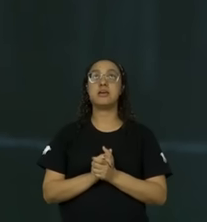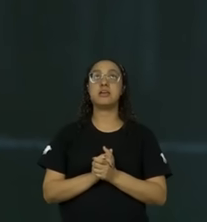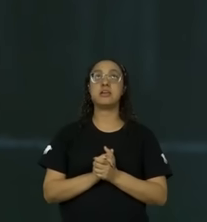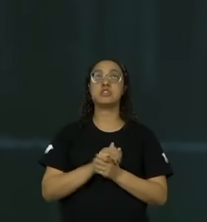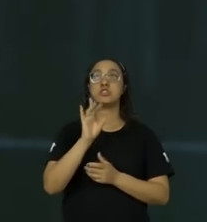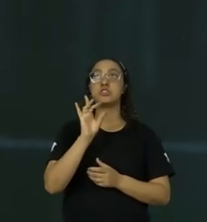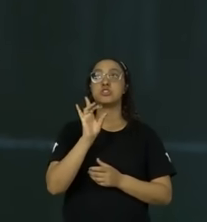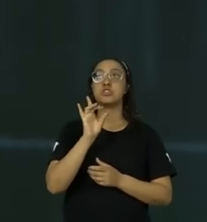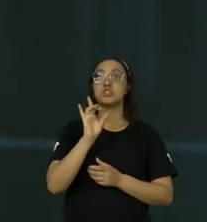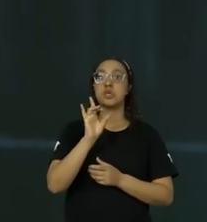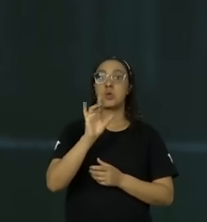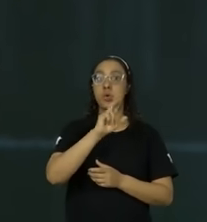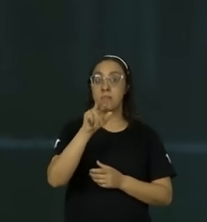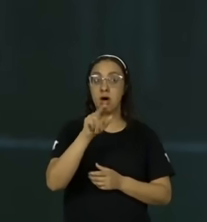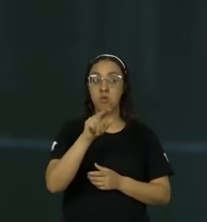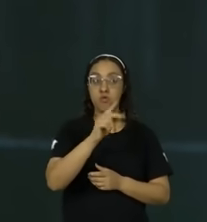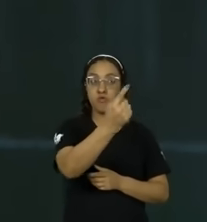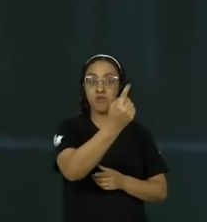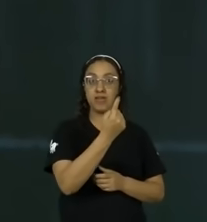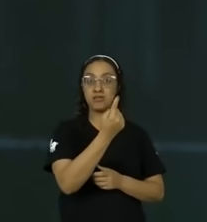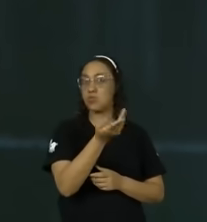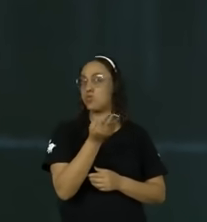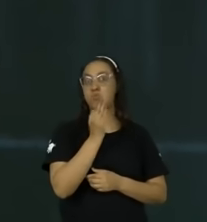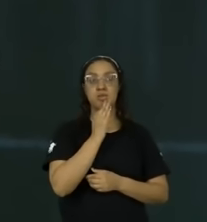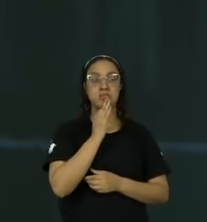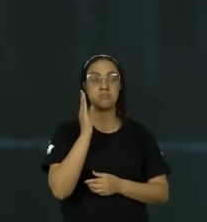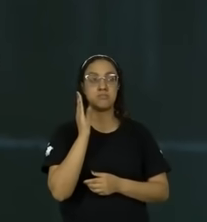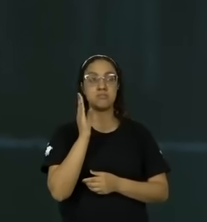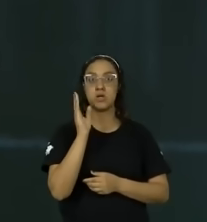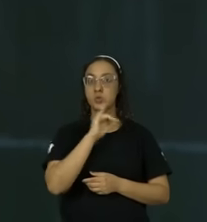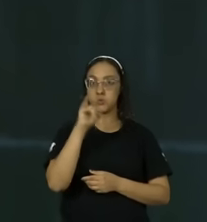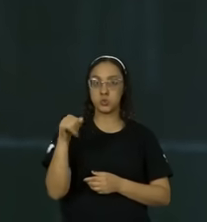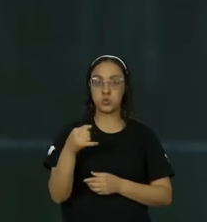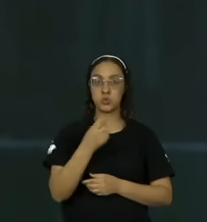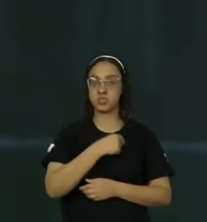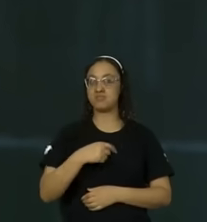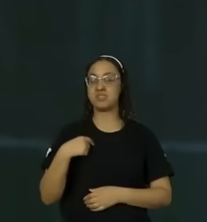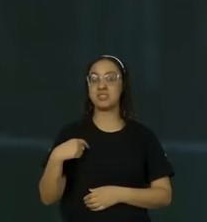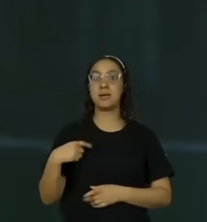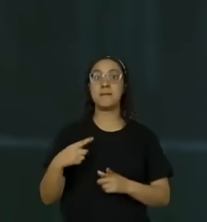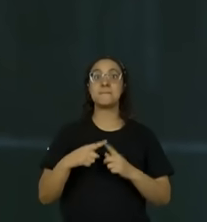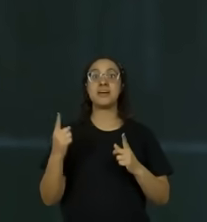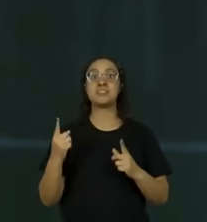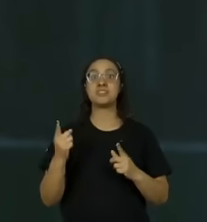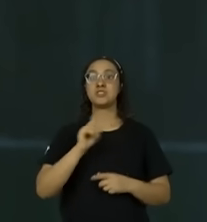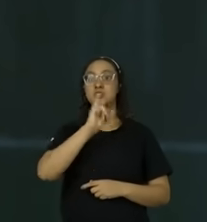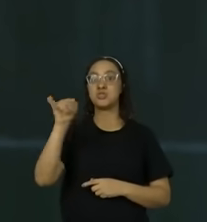No final, quando Deus se manifestar em você, seja você. Não tente ser outra pessoa.